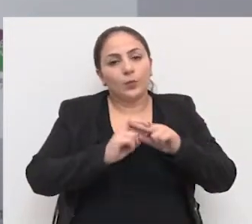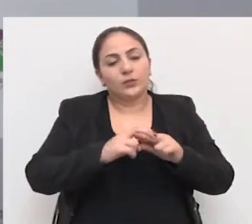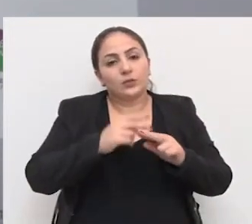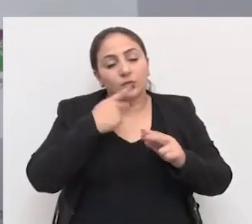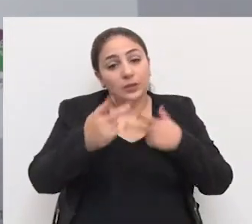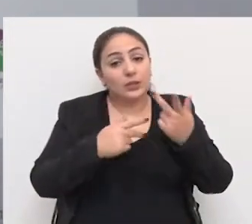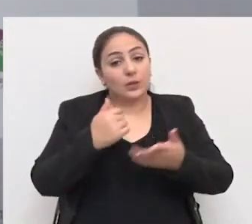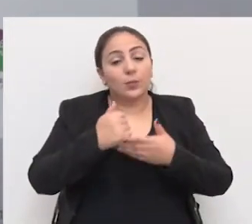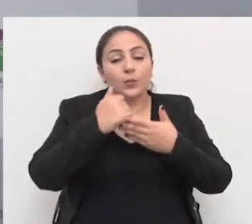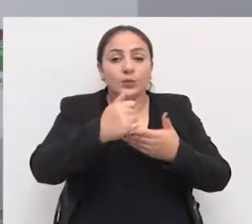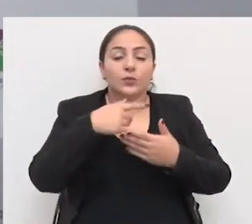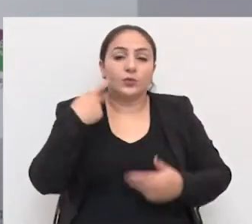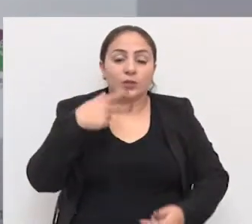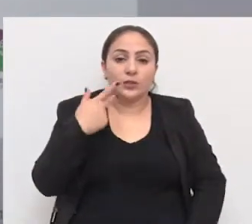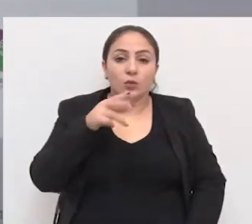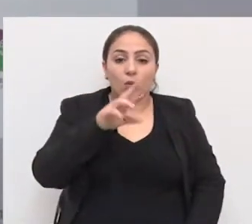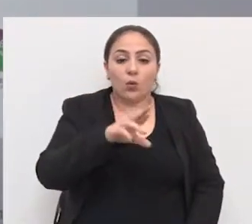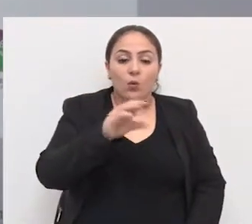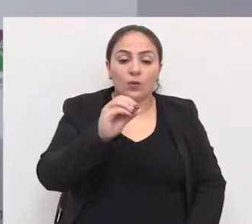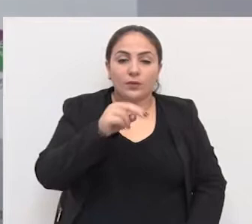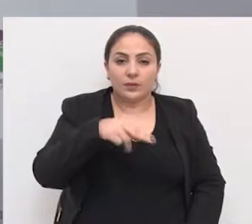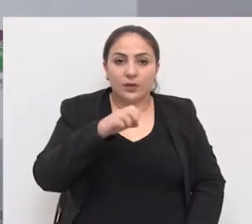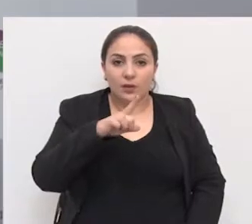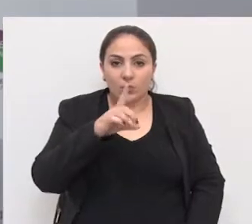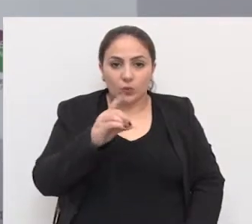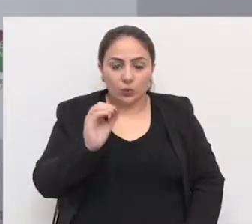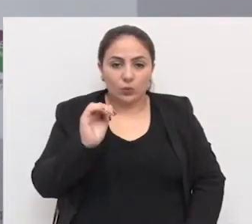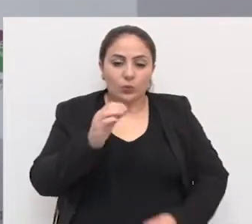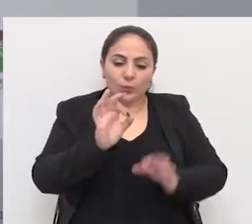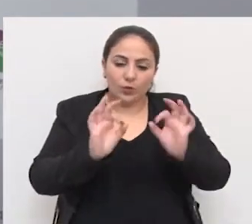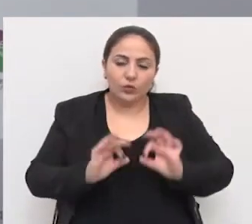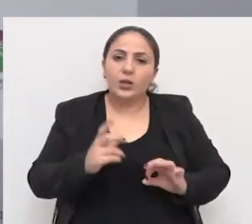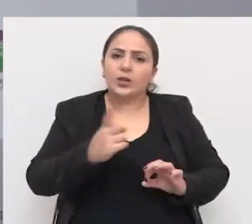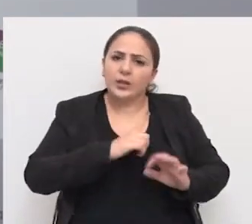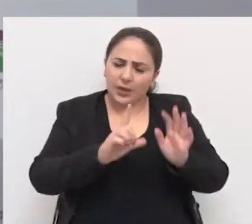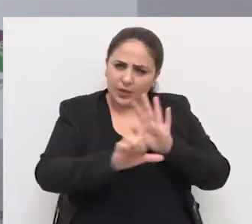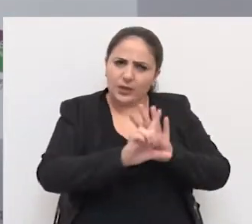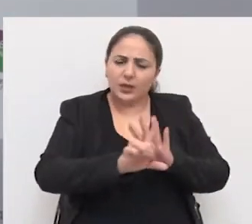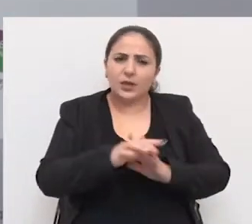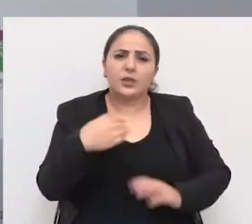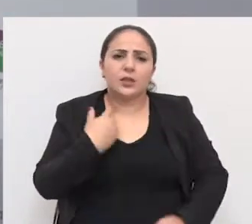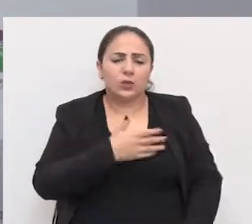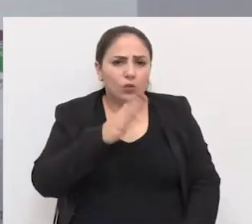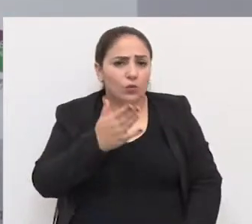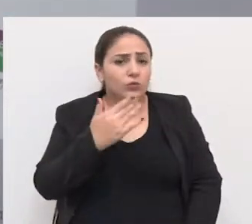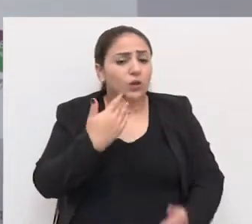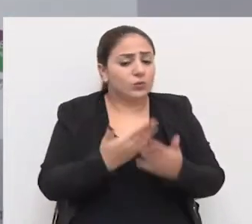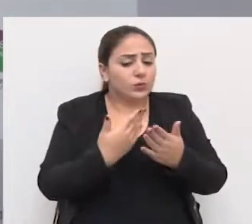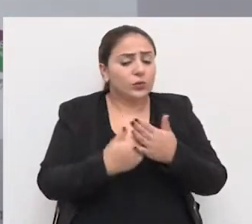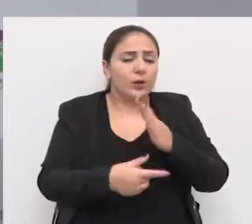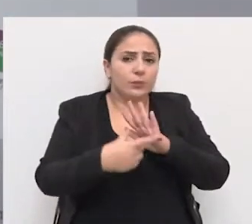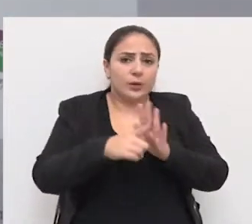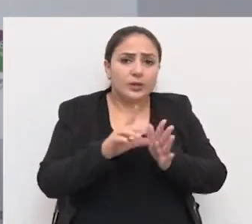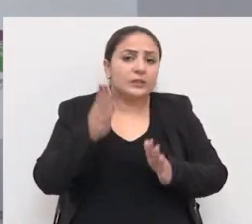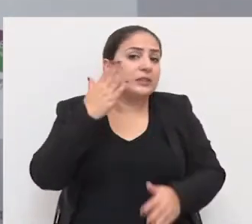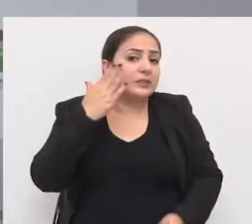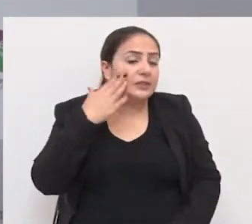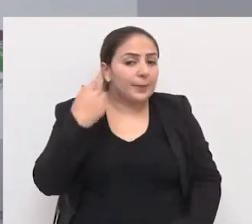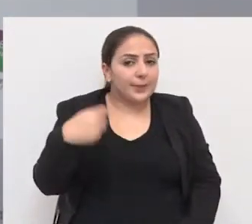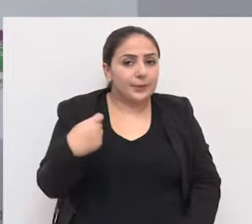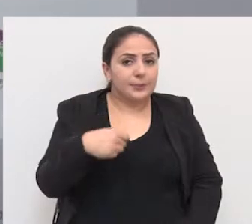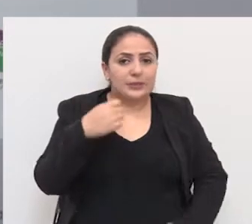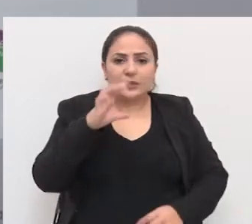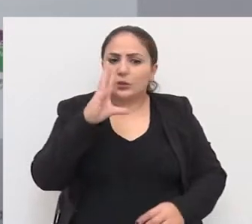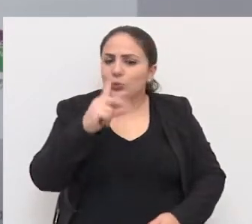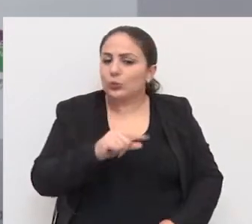Então falei que apoiaria ele, o vereador Ronaldo, nesse projeto, né. Tem algumas leis que a gente já estudou previamente, que a gente sabe que tem